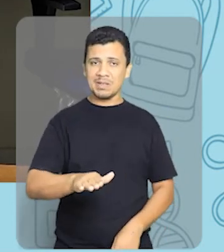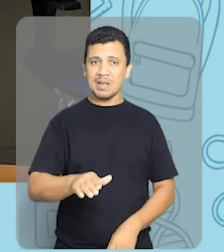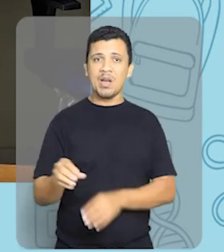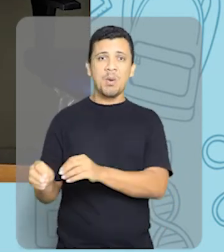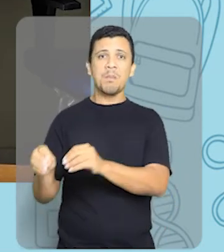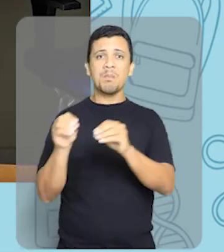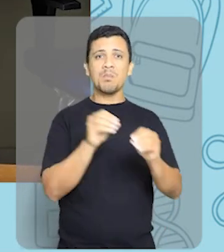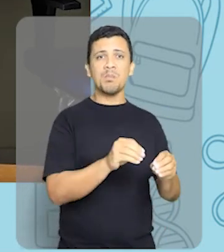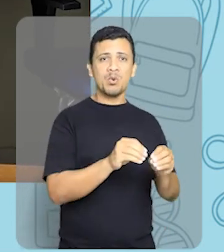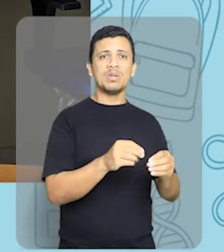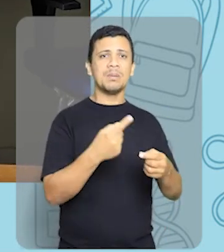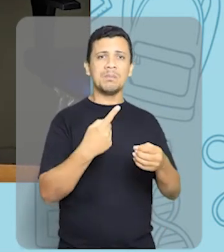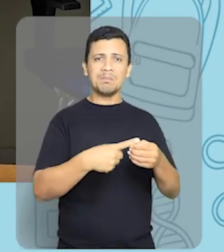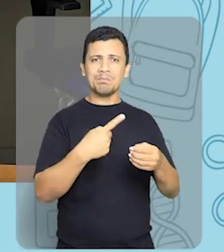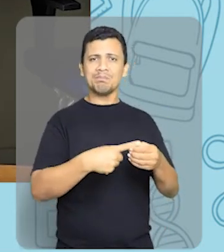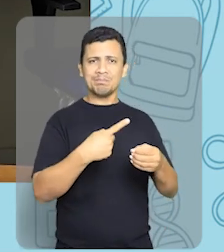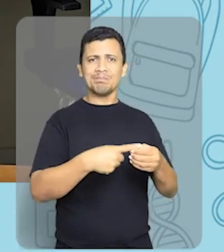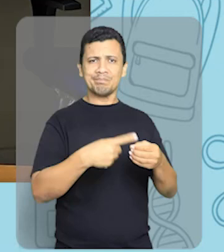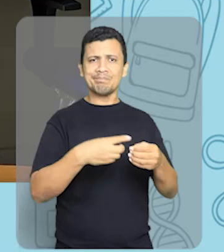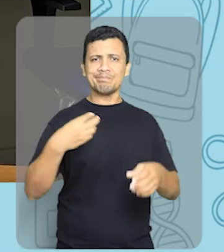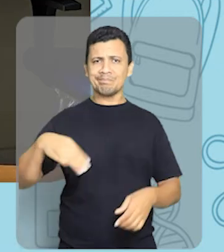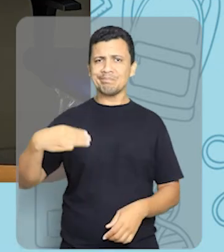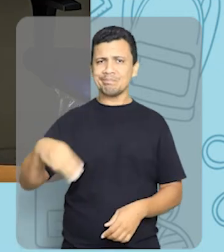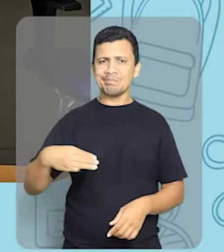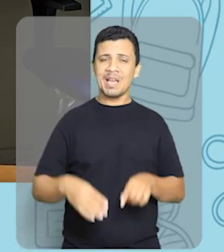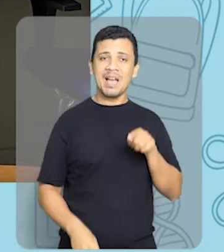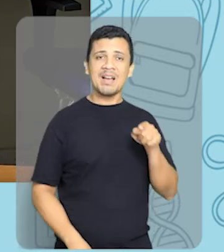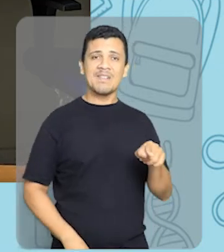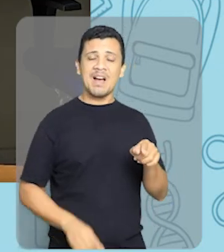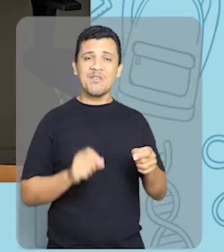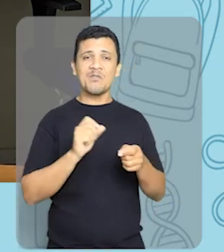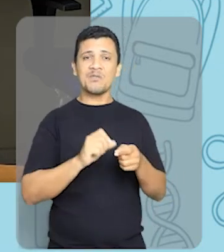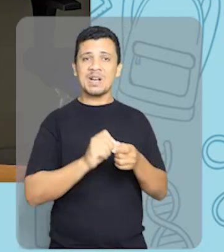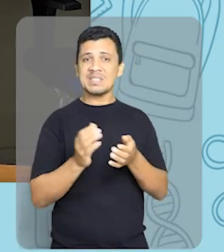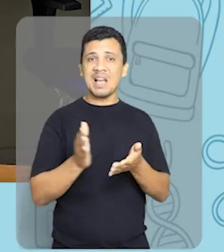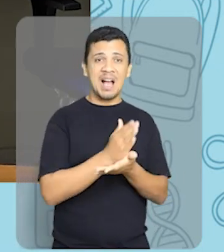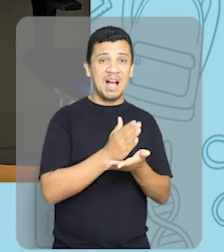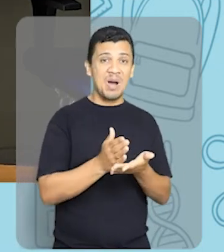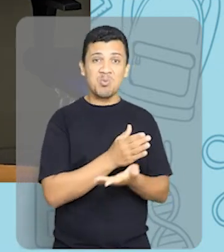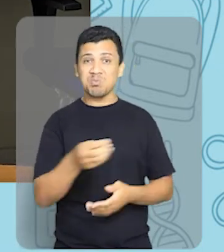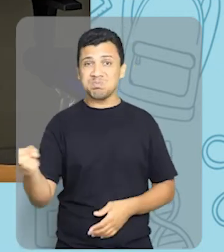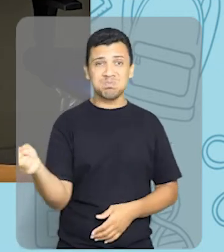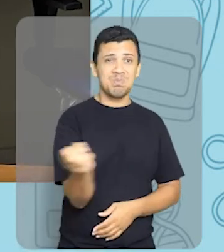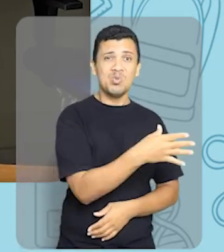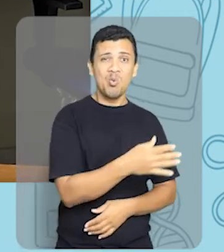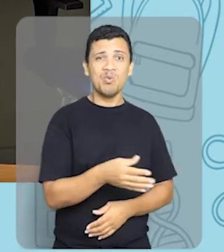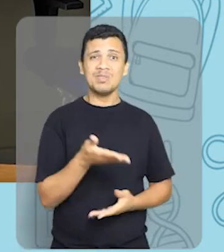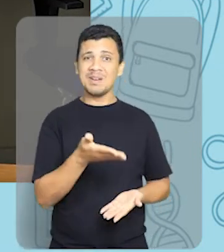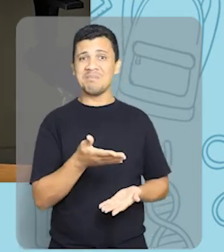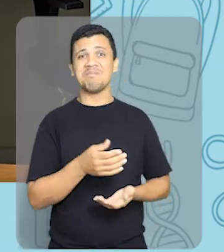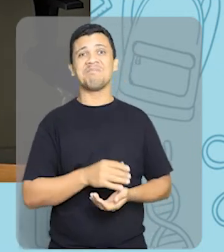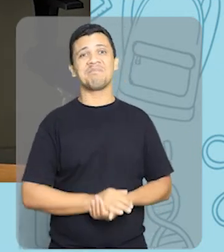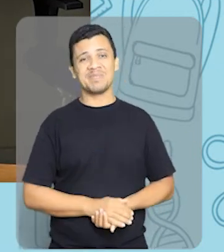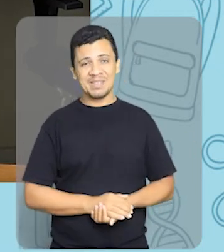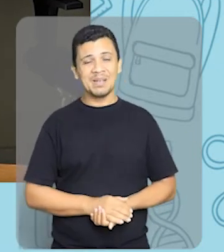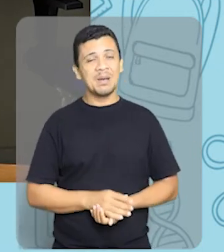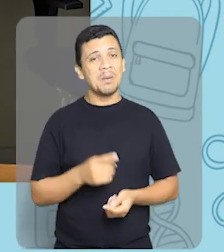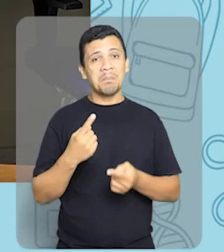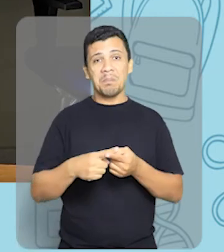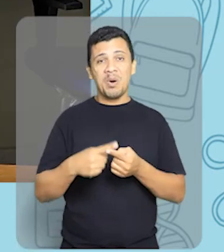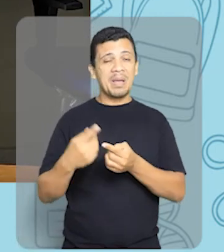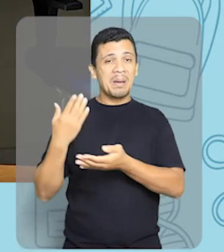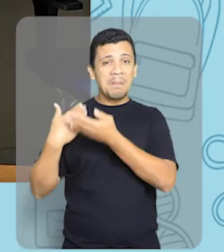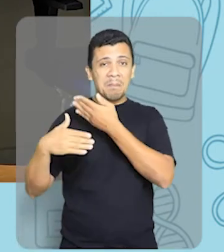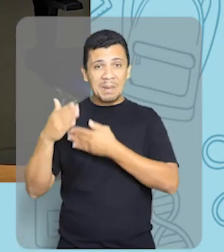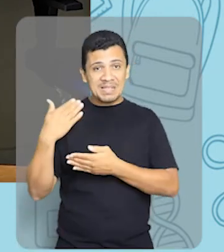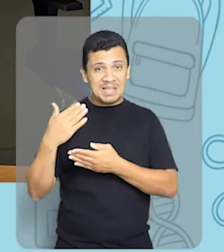o município de Guimarães e lá ela faz algo que é inédito para aqueles tempos, num tempo onde